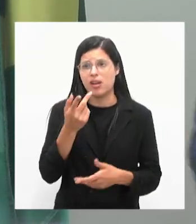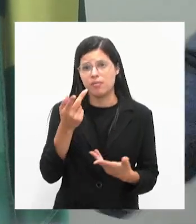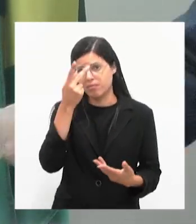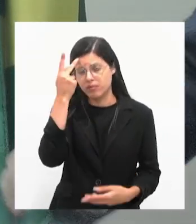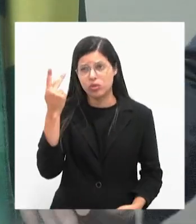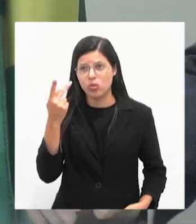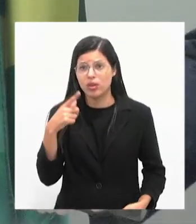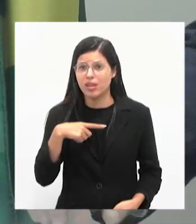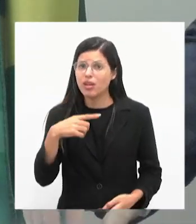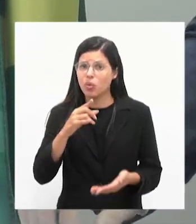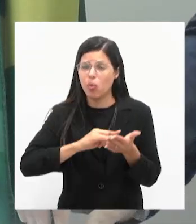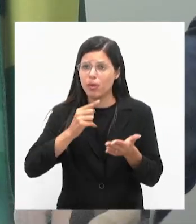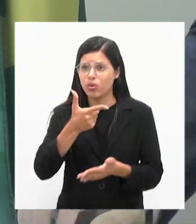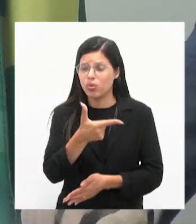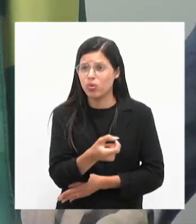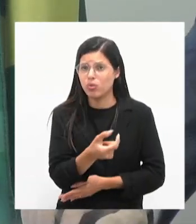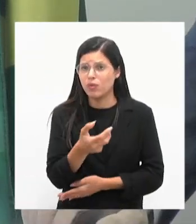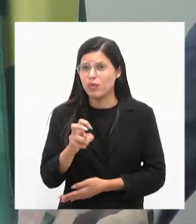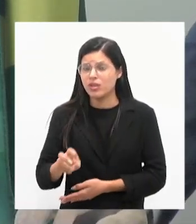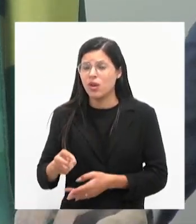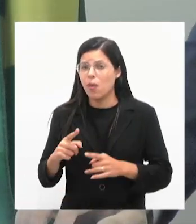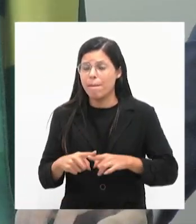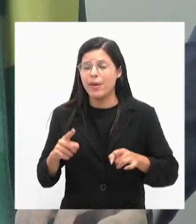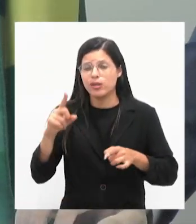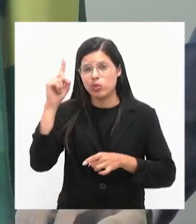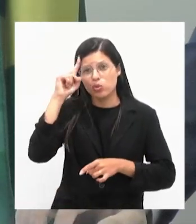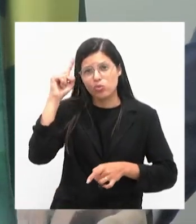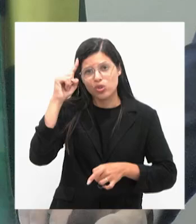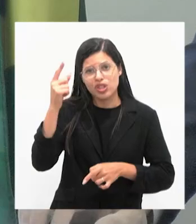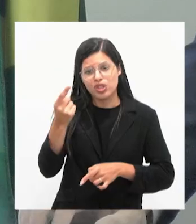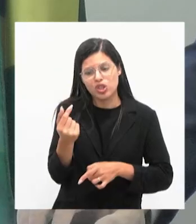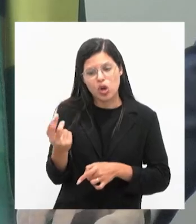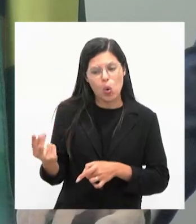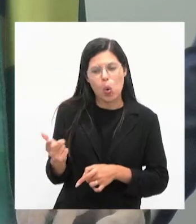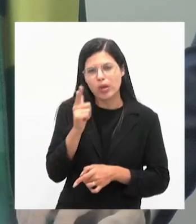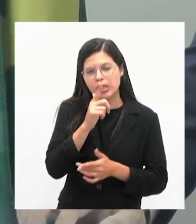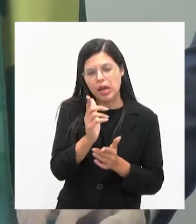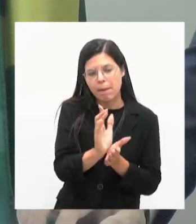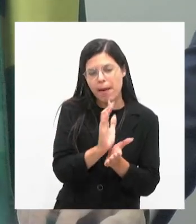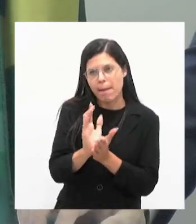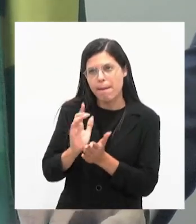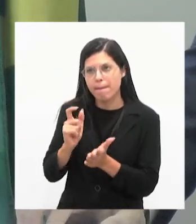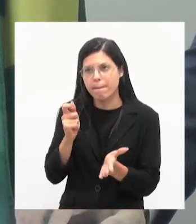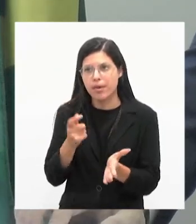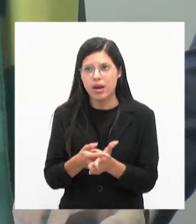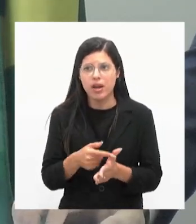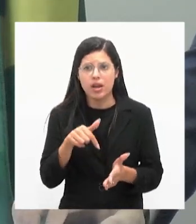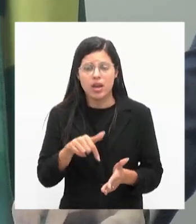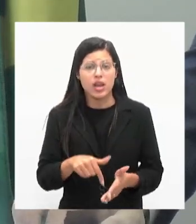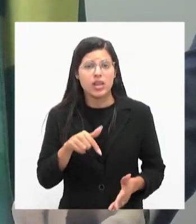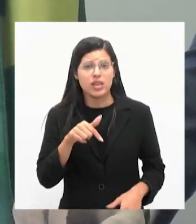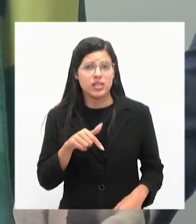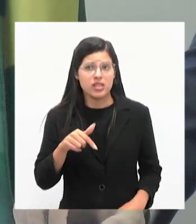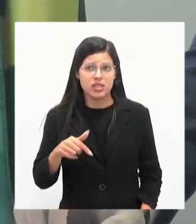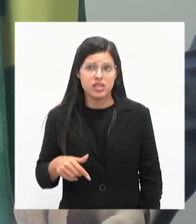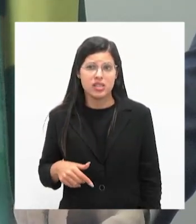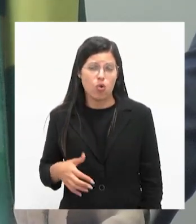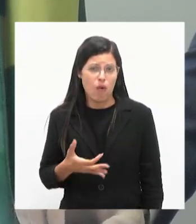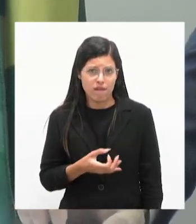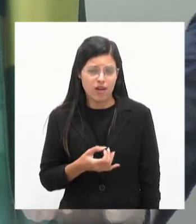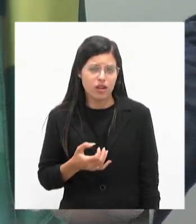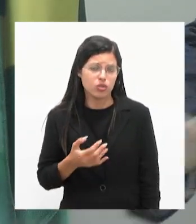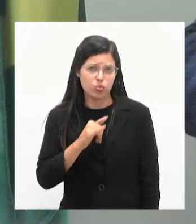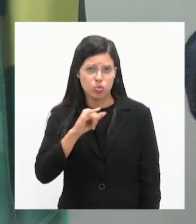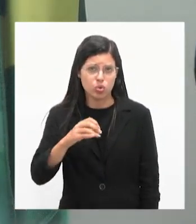aí, deputado Só que gera custo, gera diária. E é onde o Rio Parque lucra. É onde esse frouxo do Jorge Esteves, que era para estar aqui para responder, não tá, pô. E aí,